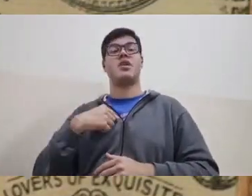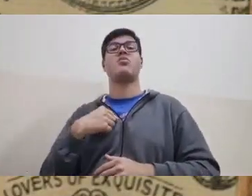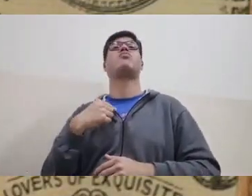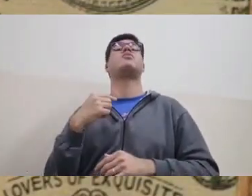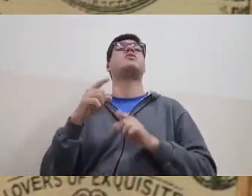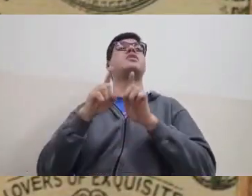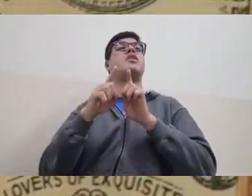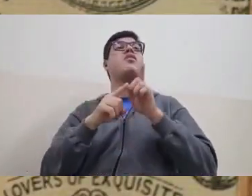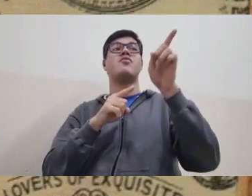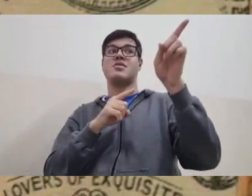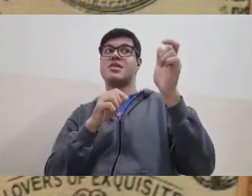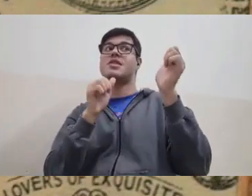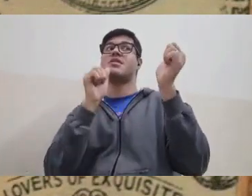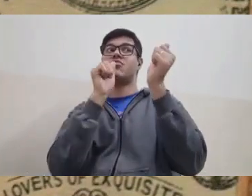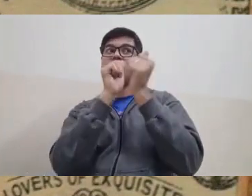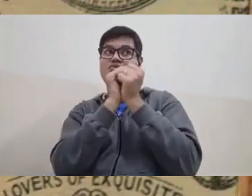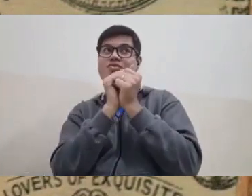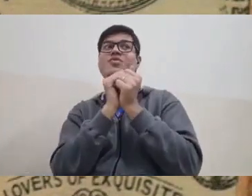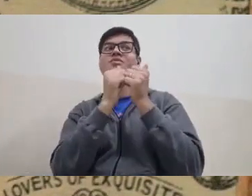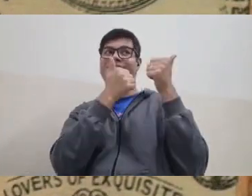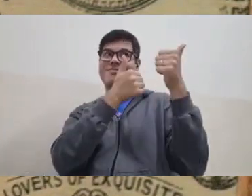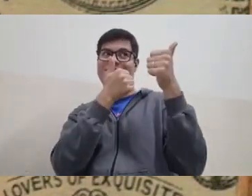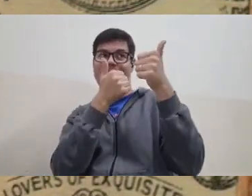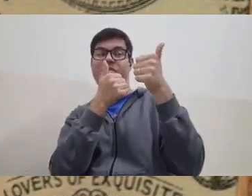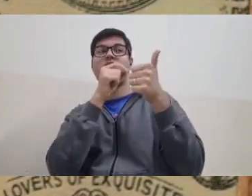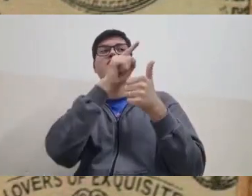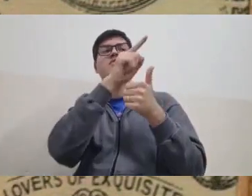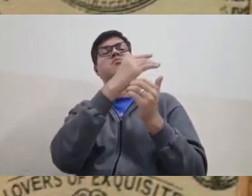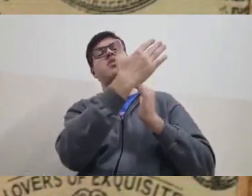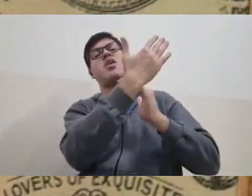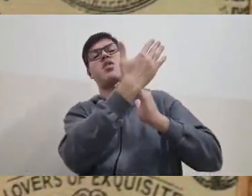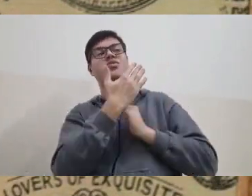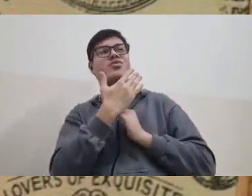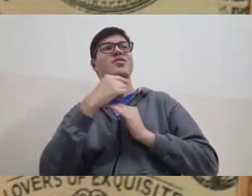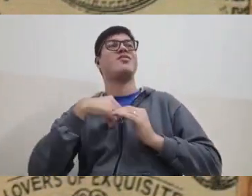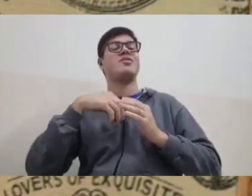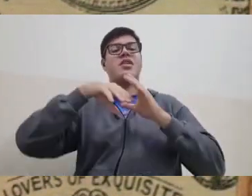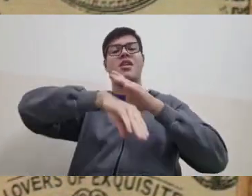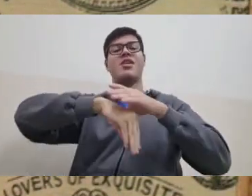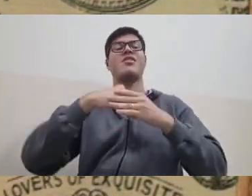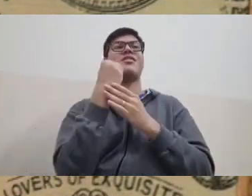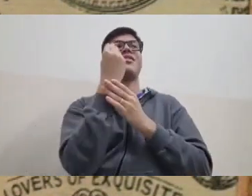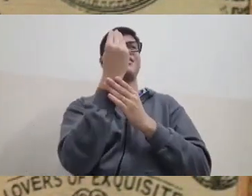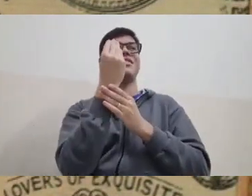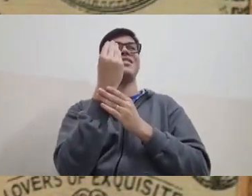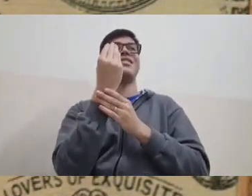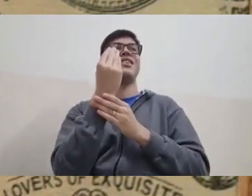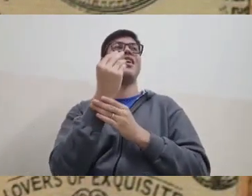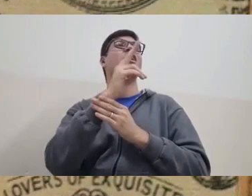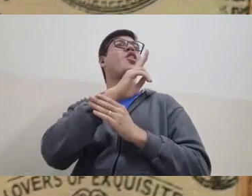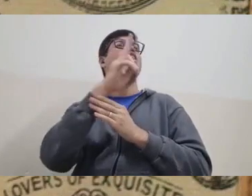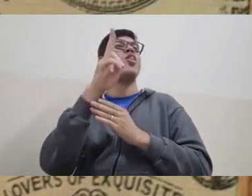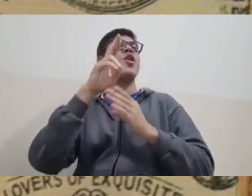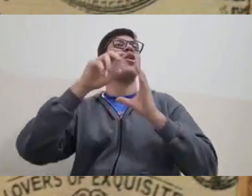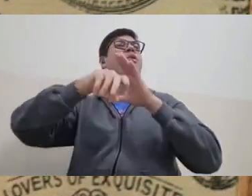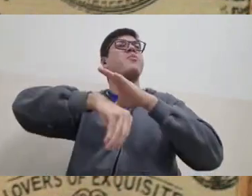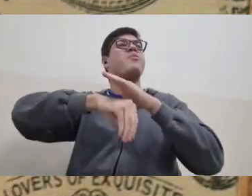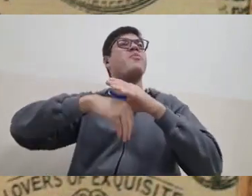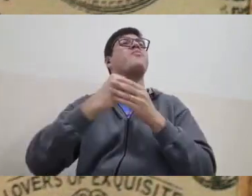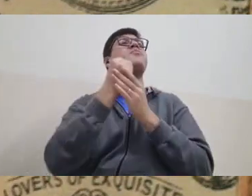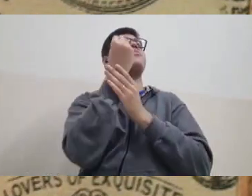nos ajuda você dá uma credibilidade melhor no no sorteio Porque sempre tem quem fala